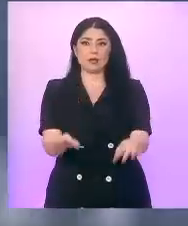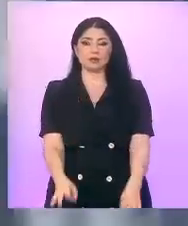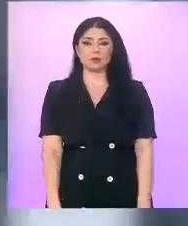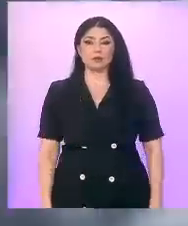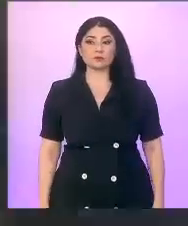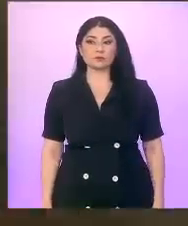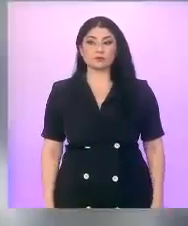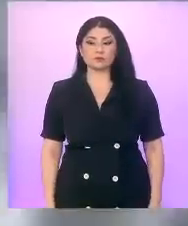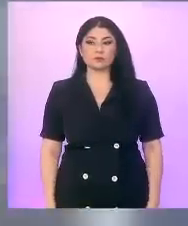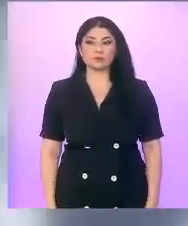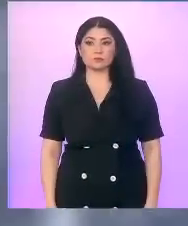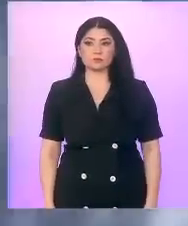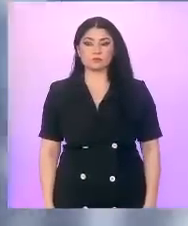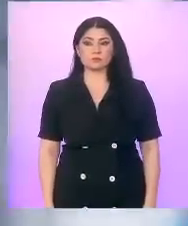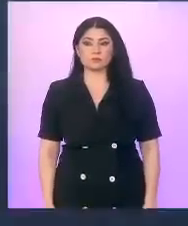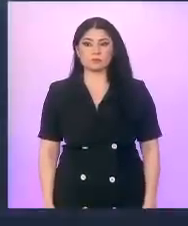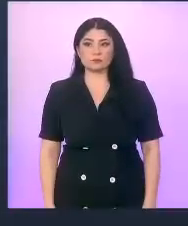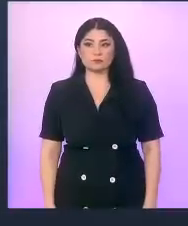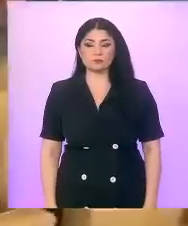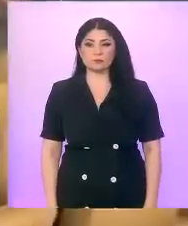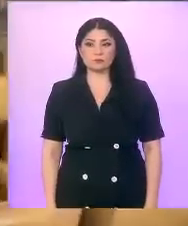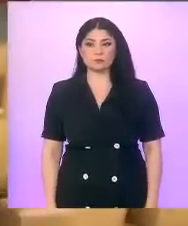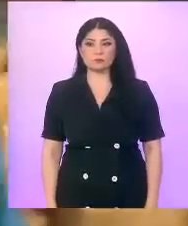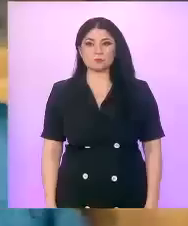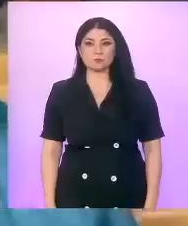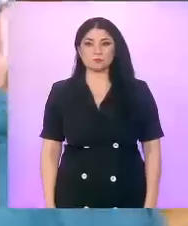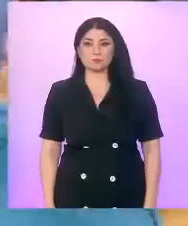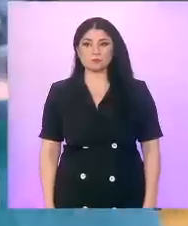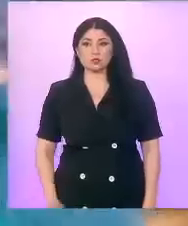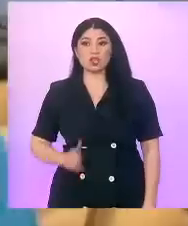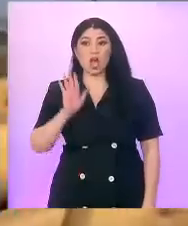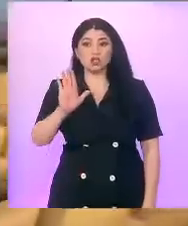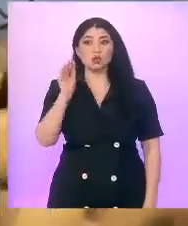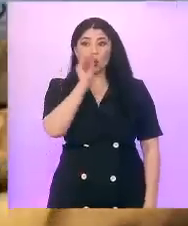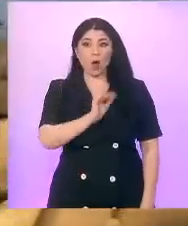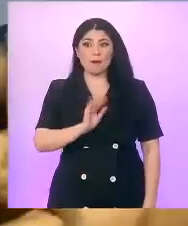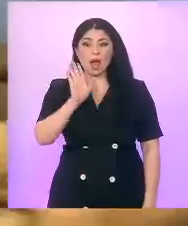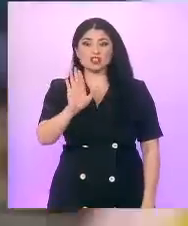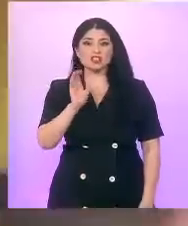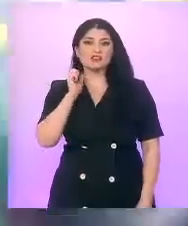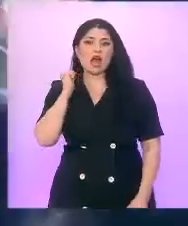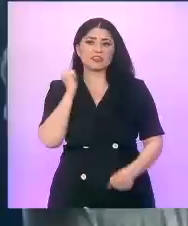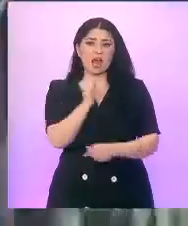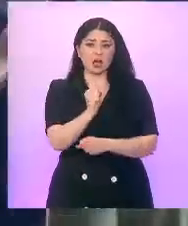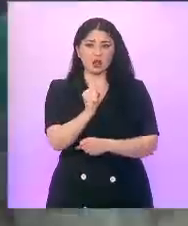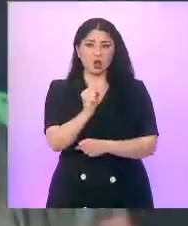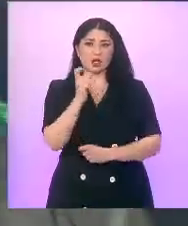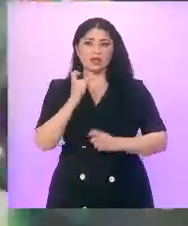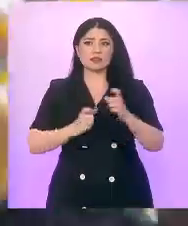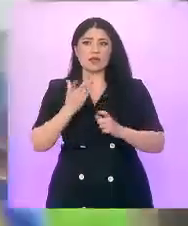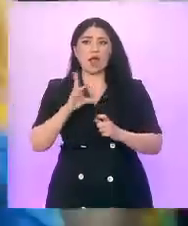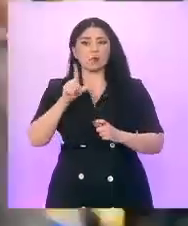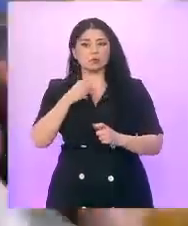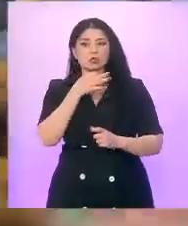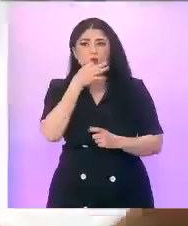as instituições que foram criadas para fortalecer a democracia. E essas pessoas, esses vândalos, que a gente